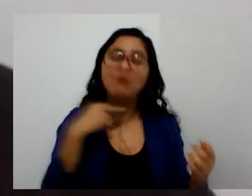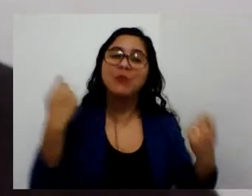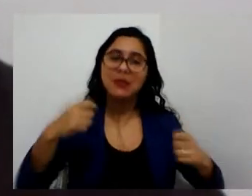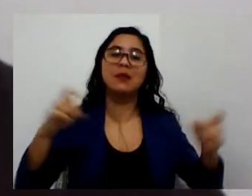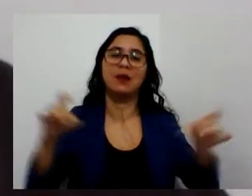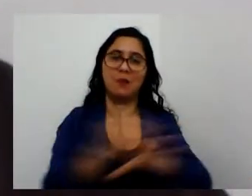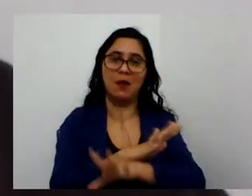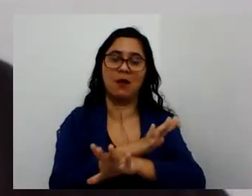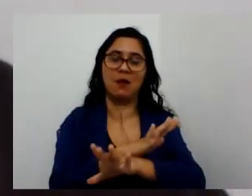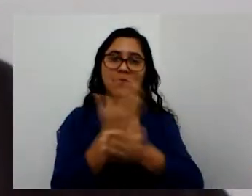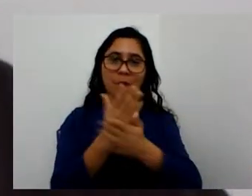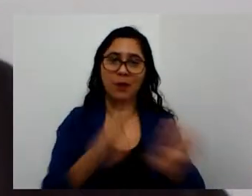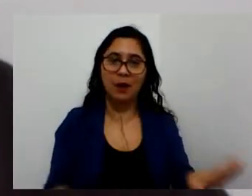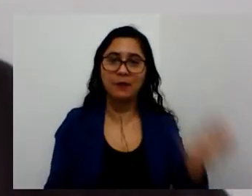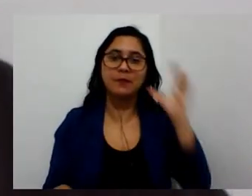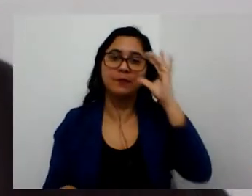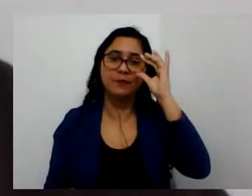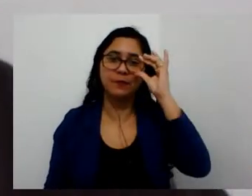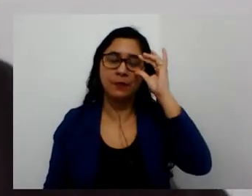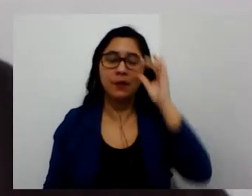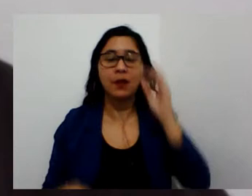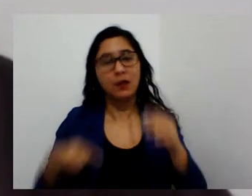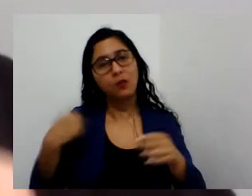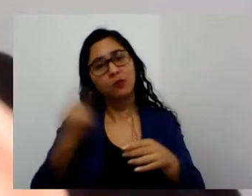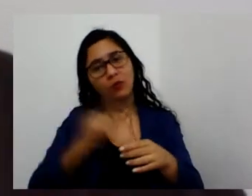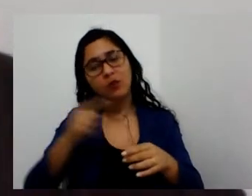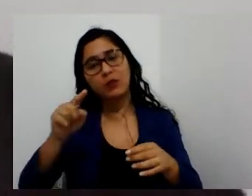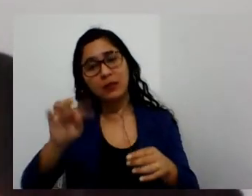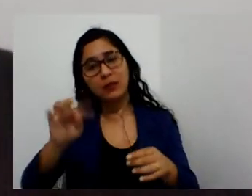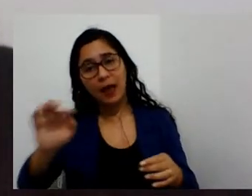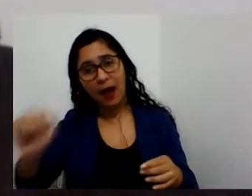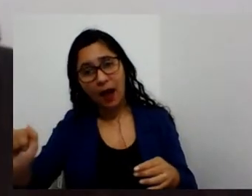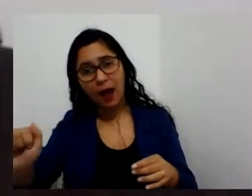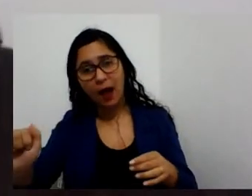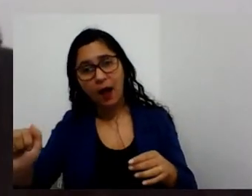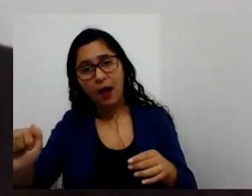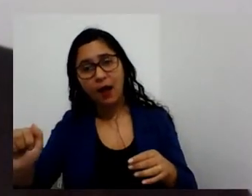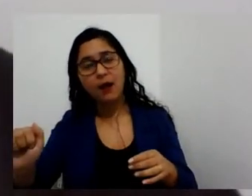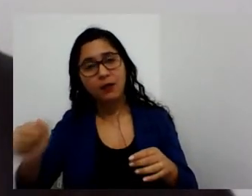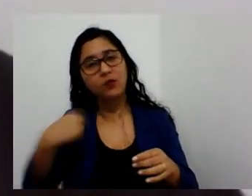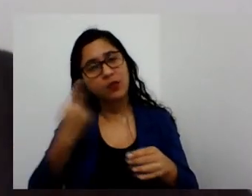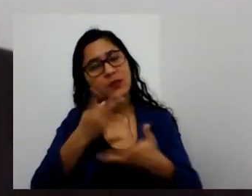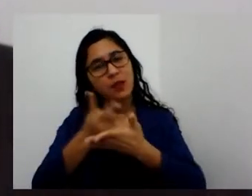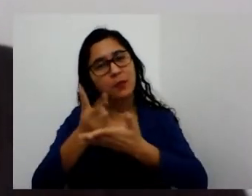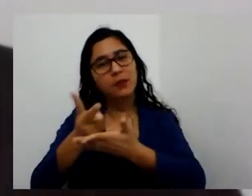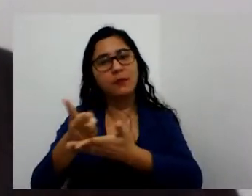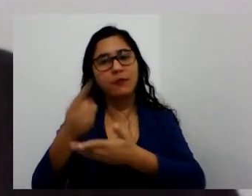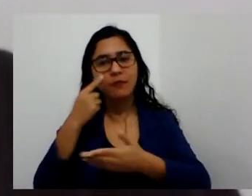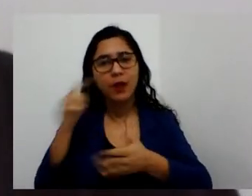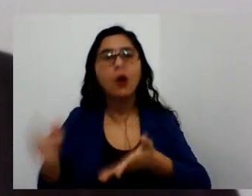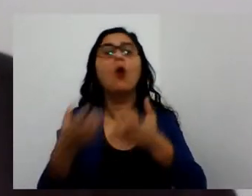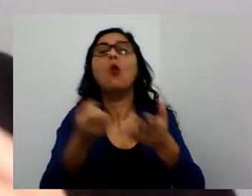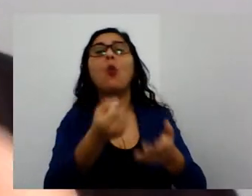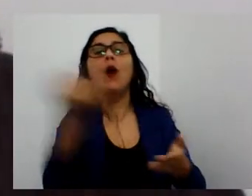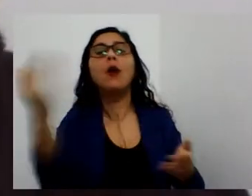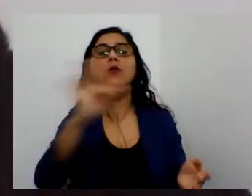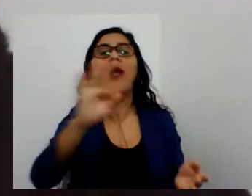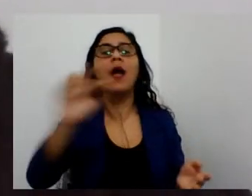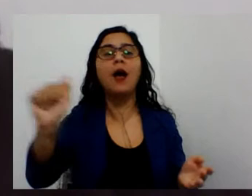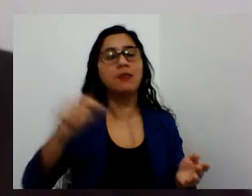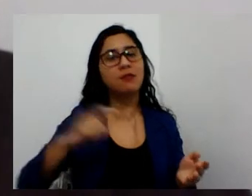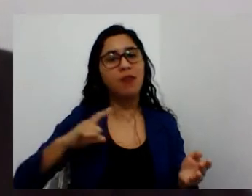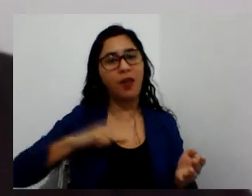mostramos como nós realizamos nos teatros, cara, quando inscrevemos nossa chapa. Vejam quantos teatros nós temos, tanto